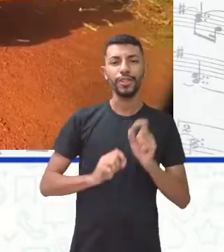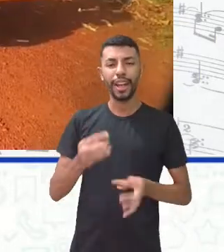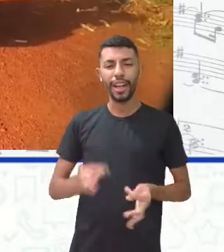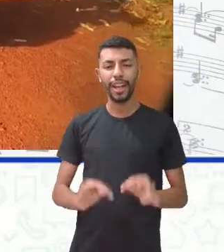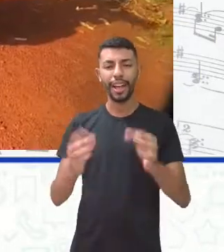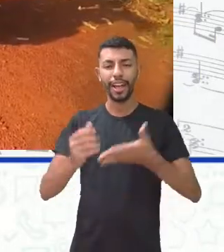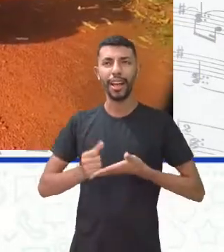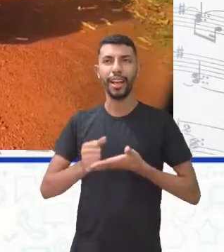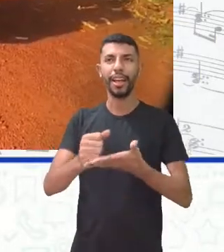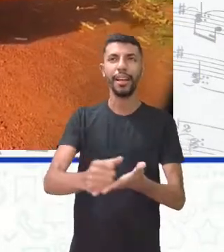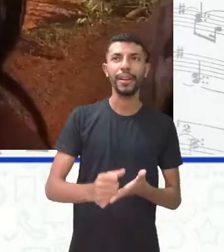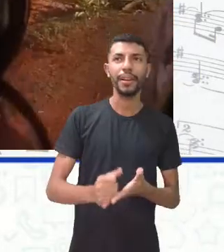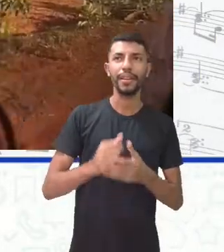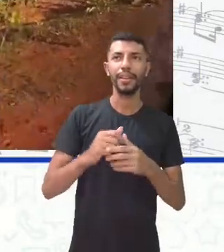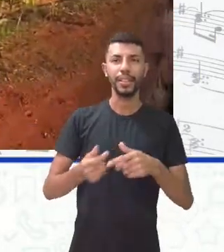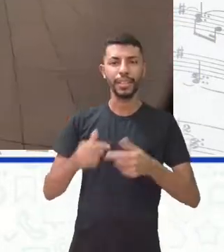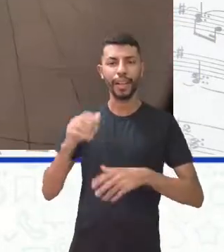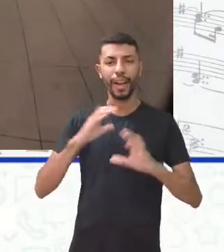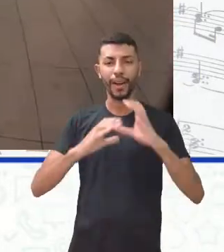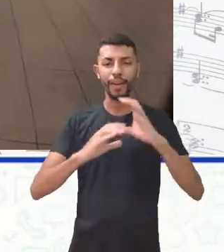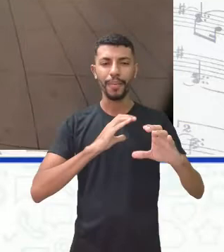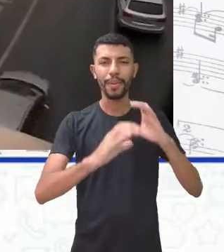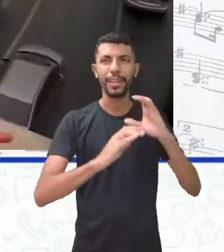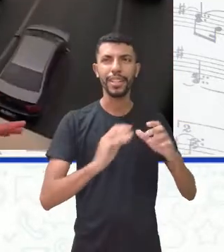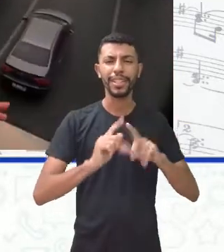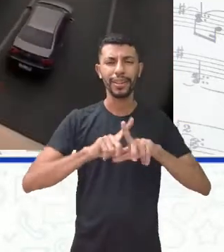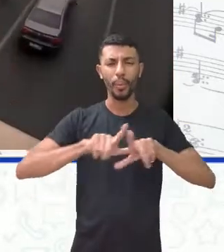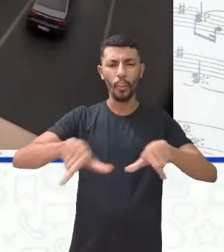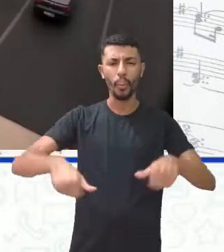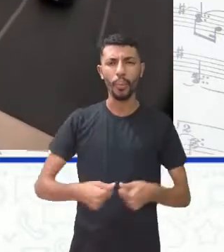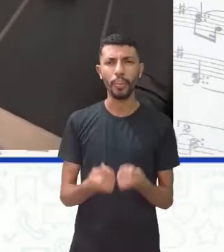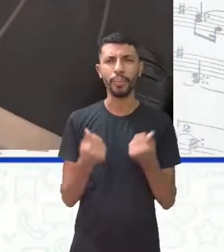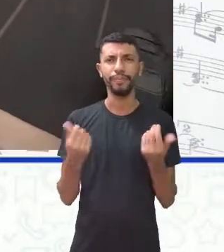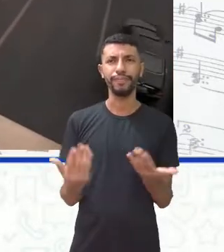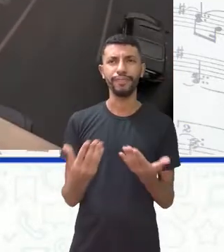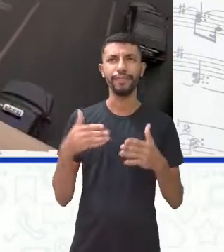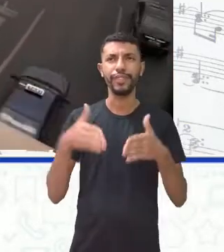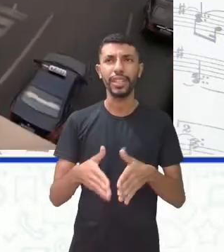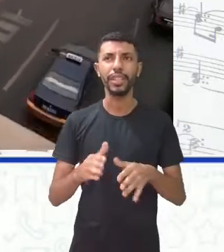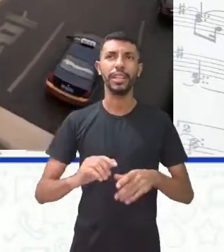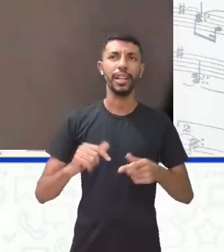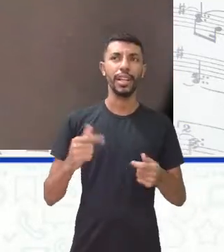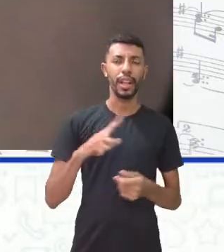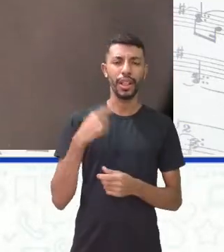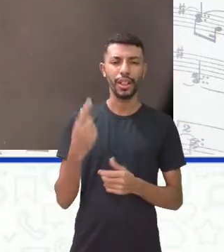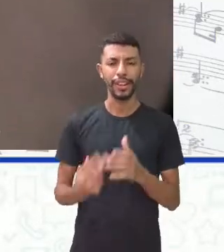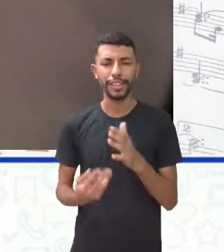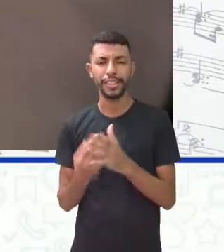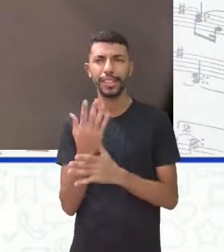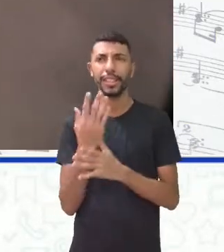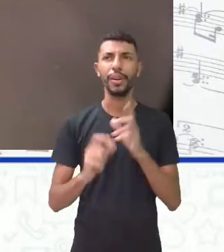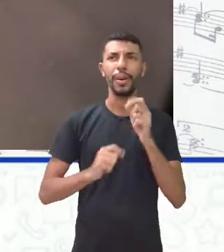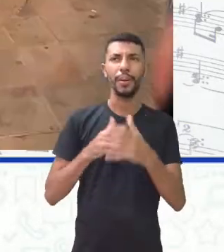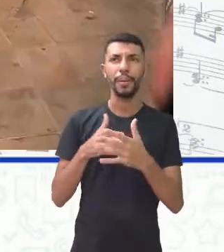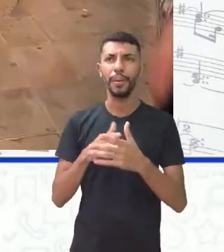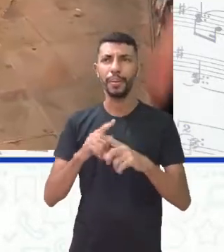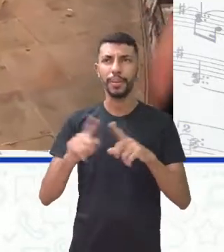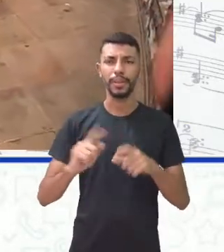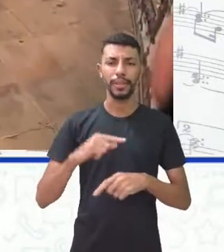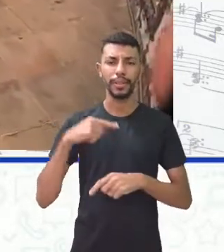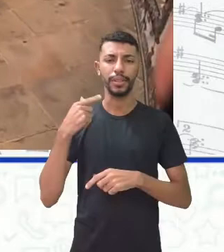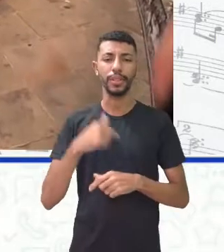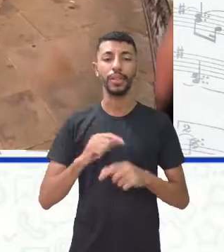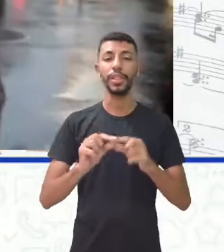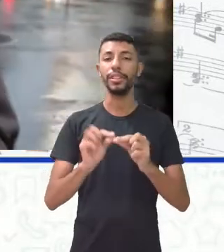a comunicação, mas a comunicação é tão vazia. A gente cria meios pra encurtar a distância, mas são esses os mesmos meios que nos